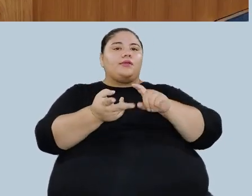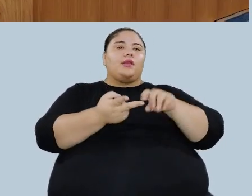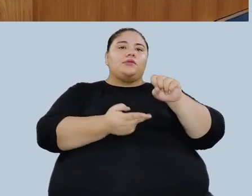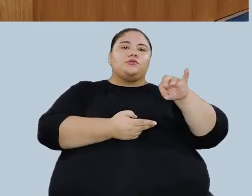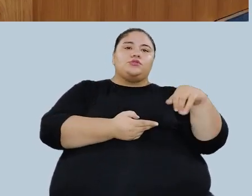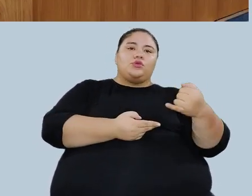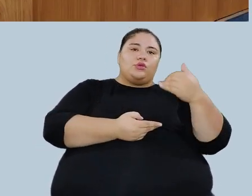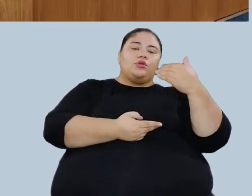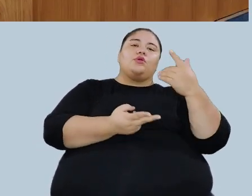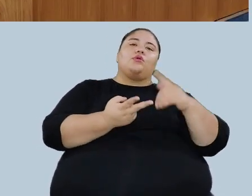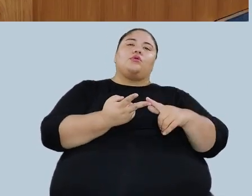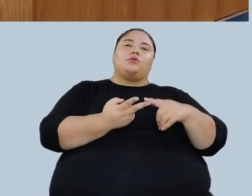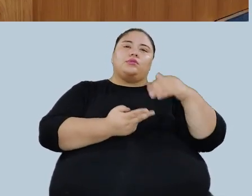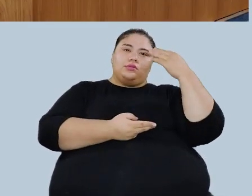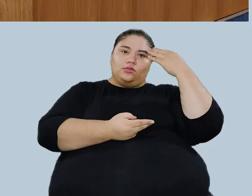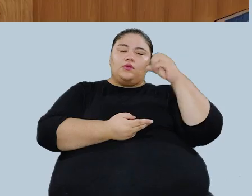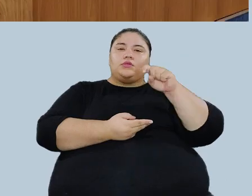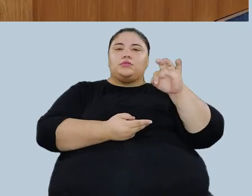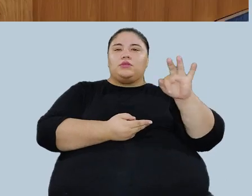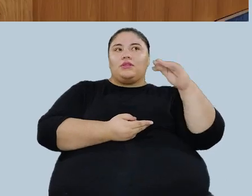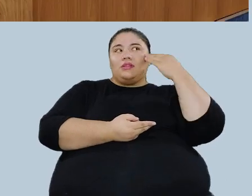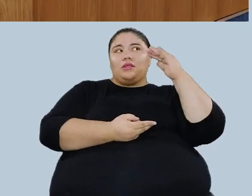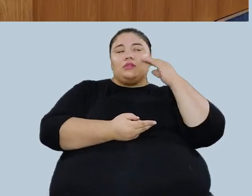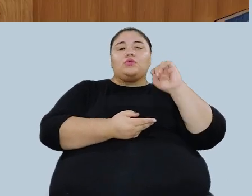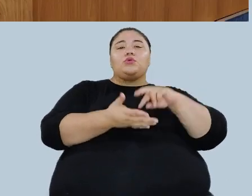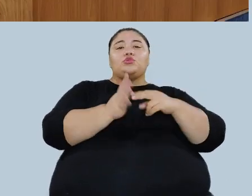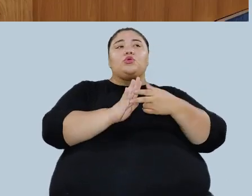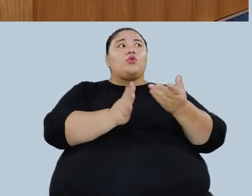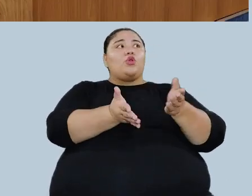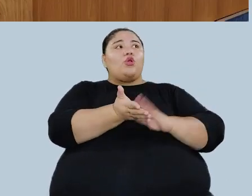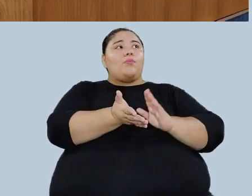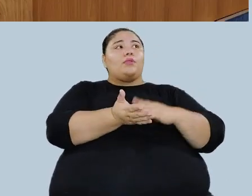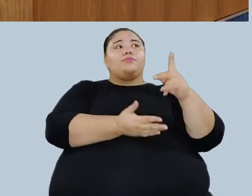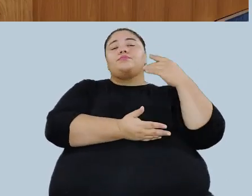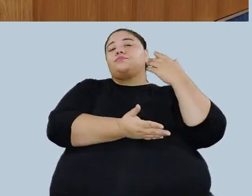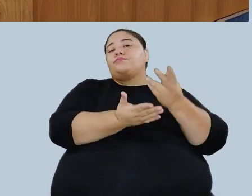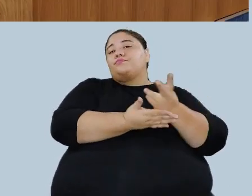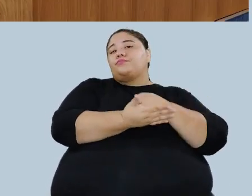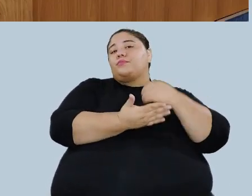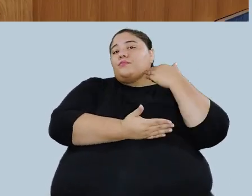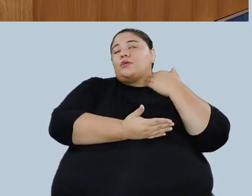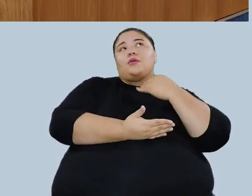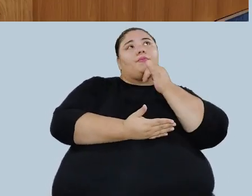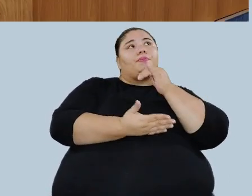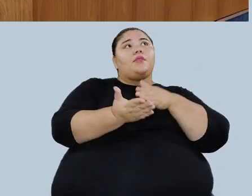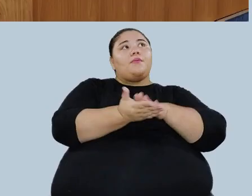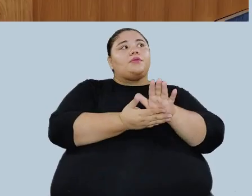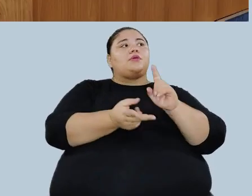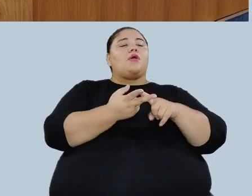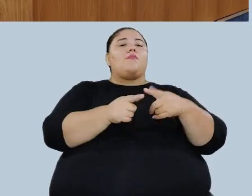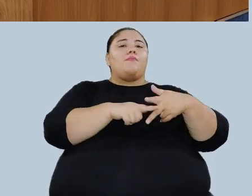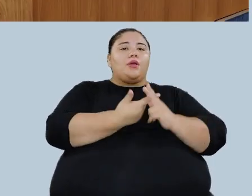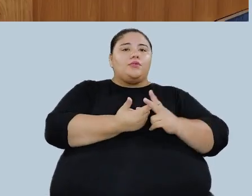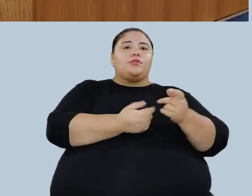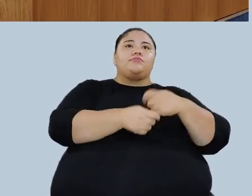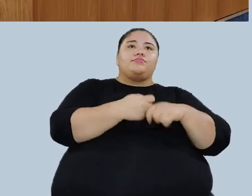Supremo, entendem que a taxa cobrada pelo banco diz respeito basicamente àquele serviço prestado, emissão, manutenção de